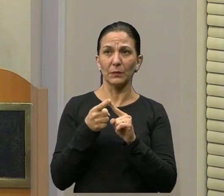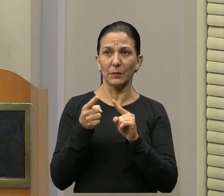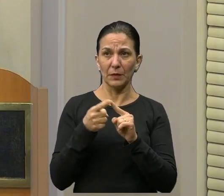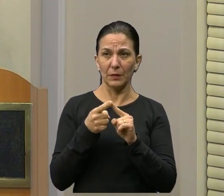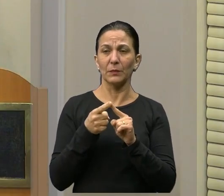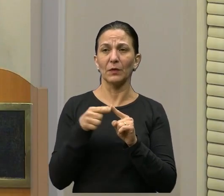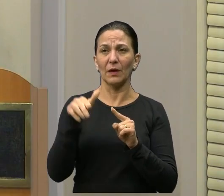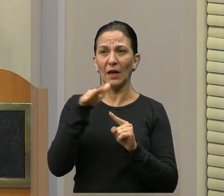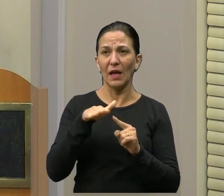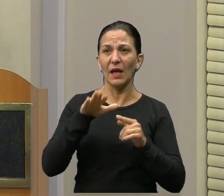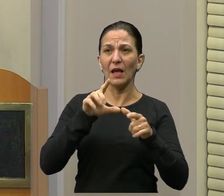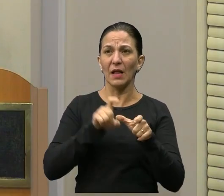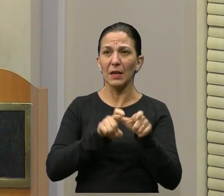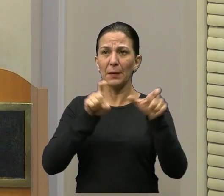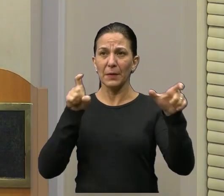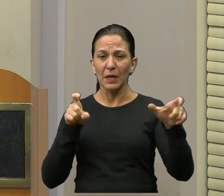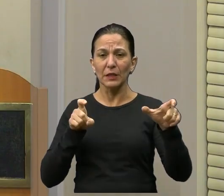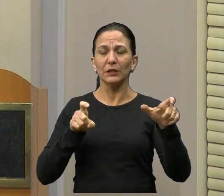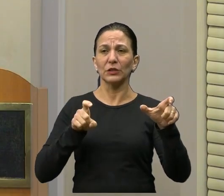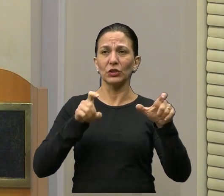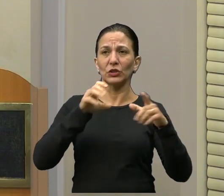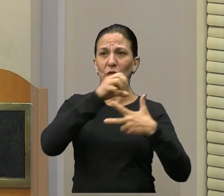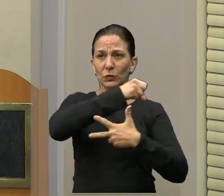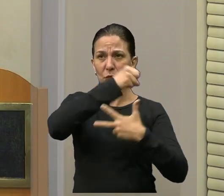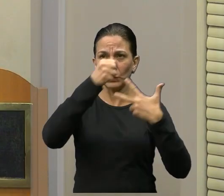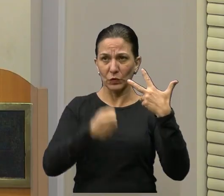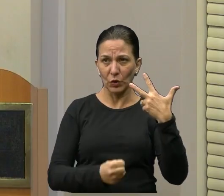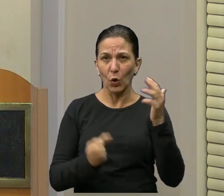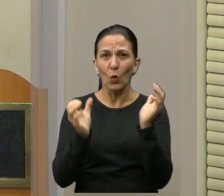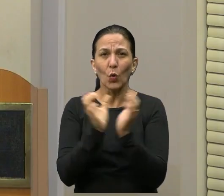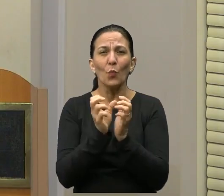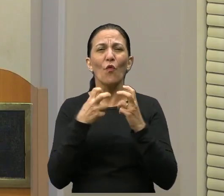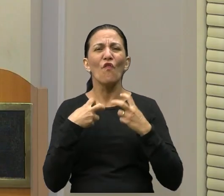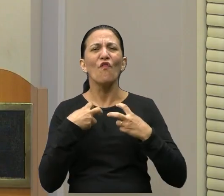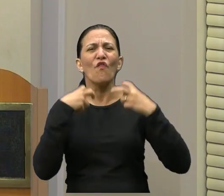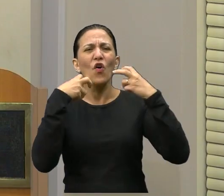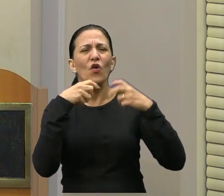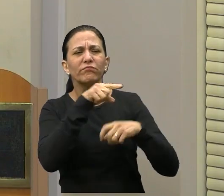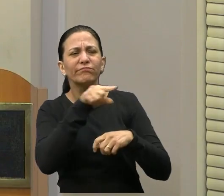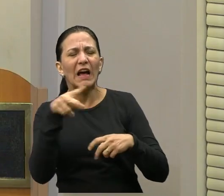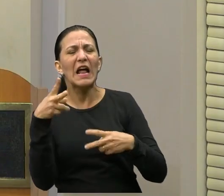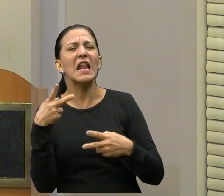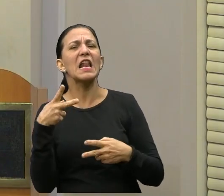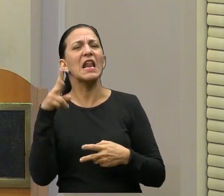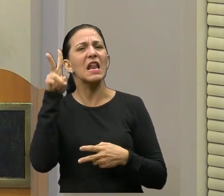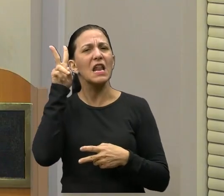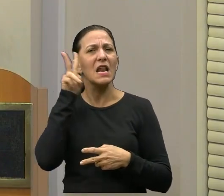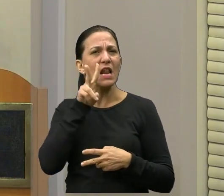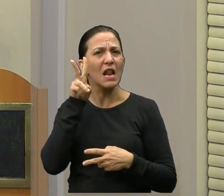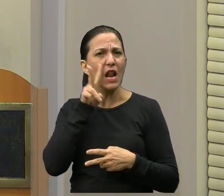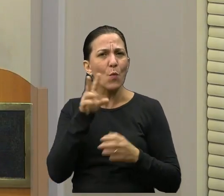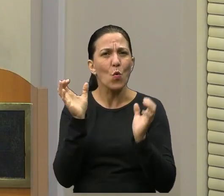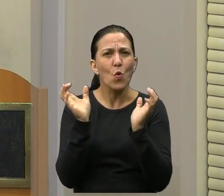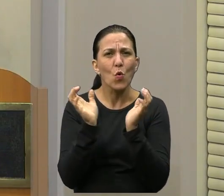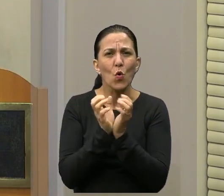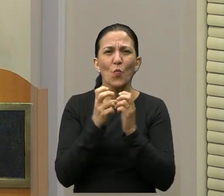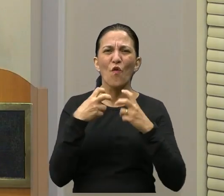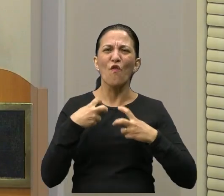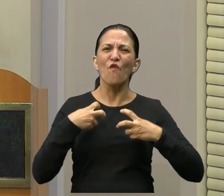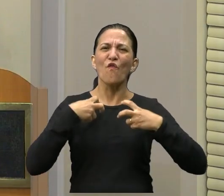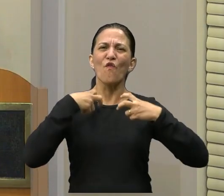do princípio da independência dos poderes, o grupo da vergonha. Alguém lembra desse grupo da vergonha? Que está